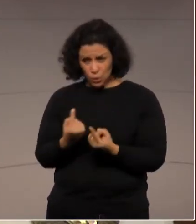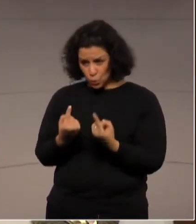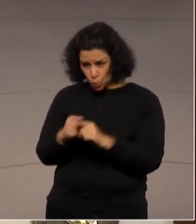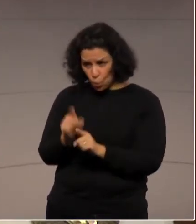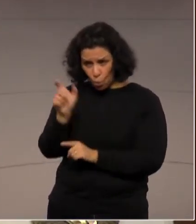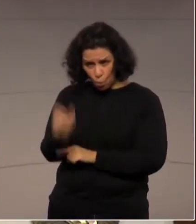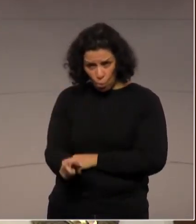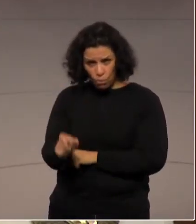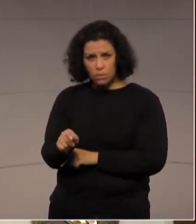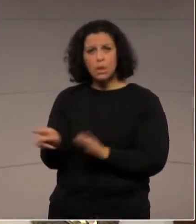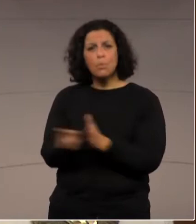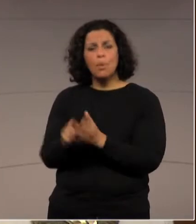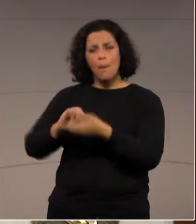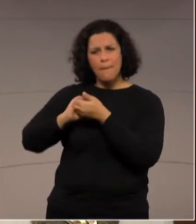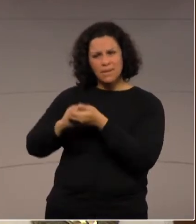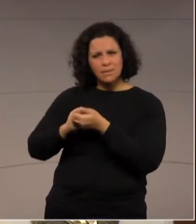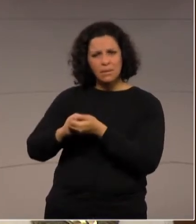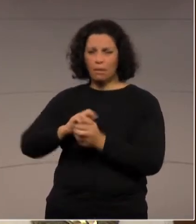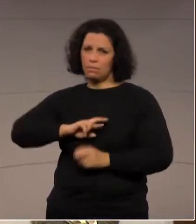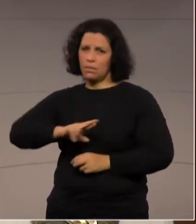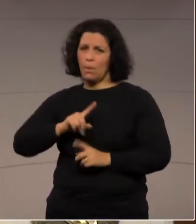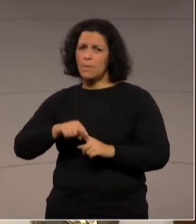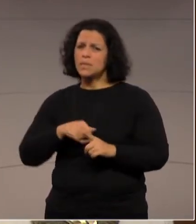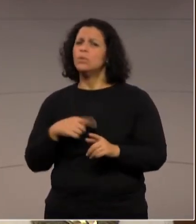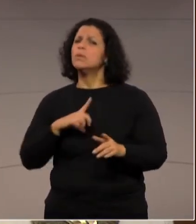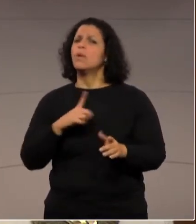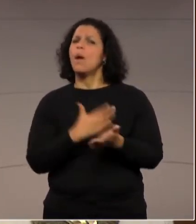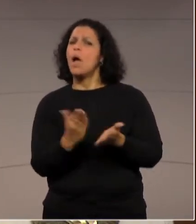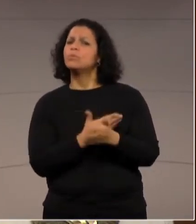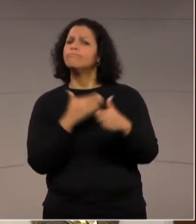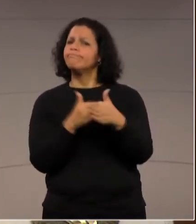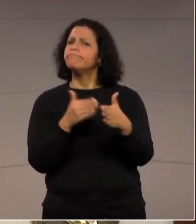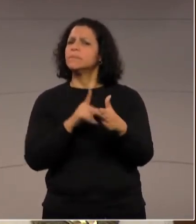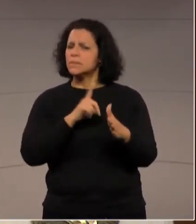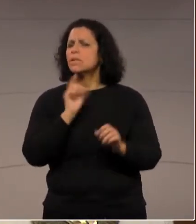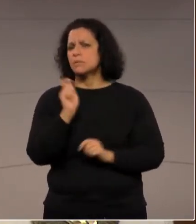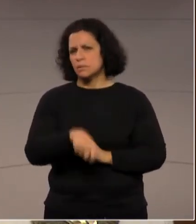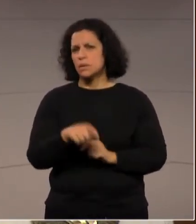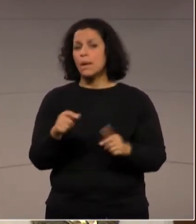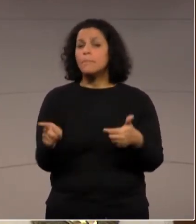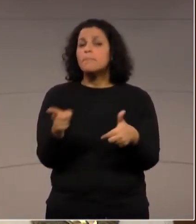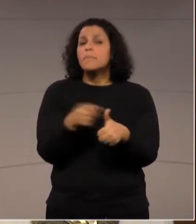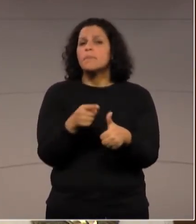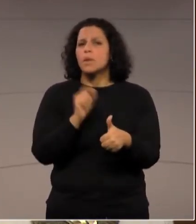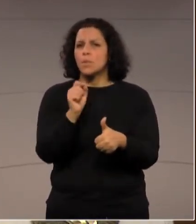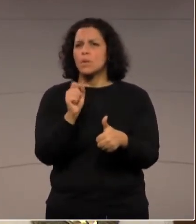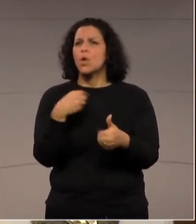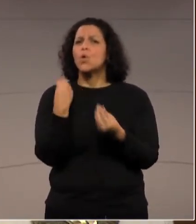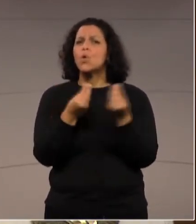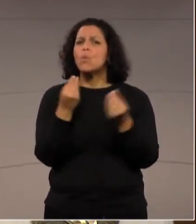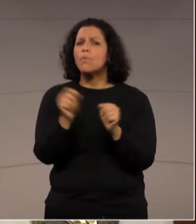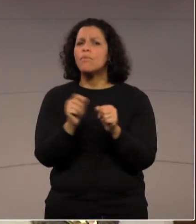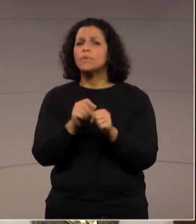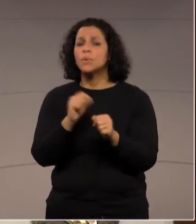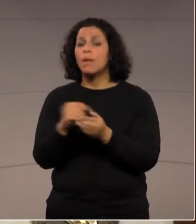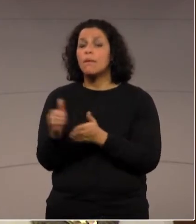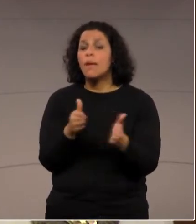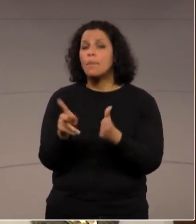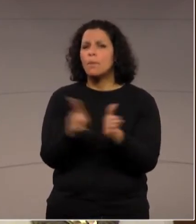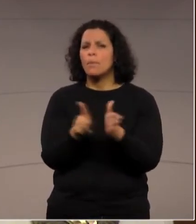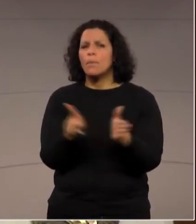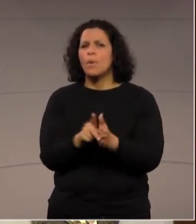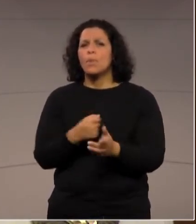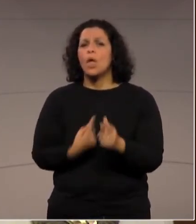esse tipo de parceria mas tenho várias restrições a mesma a primeira delas é como colocar como caminho